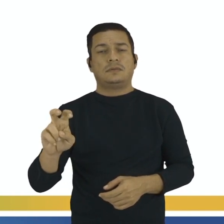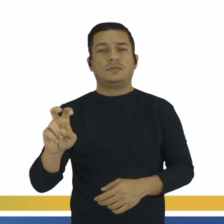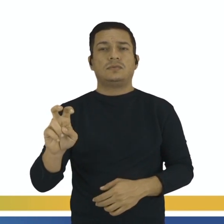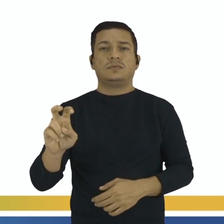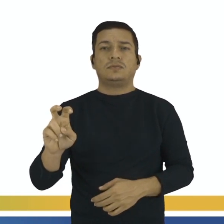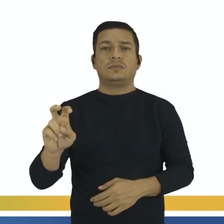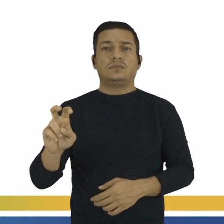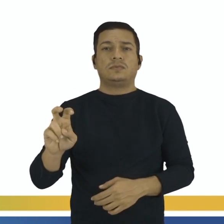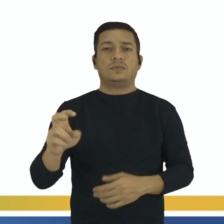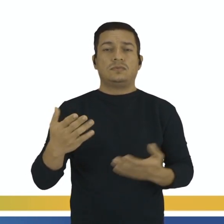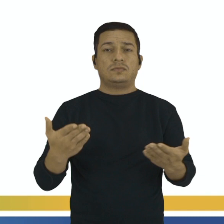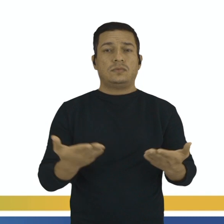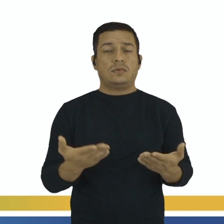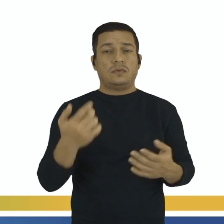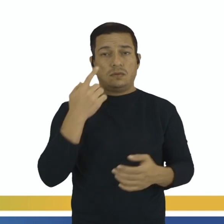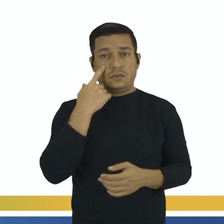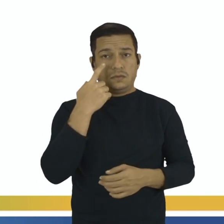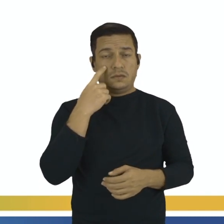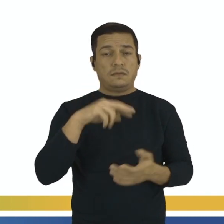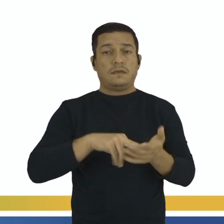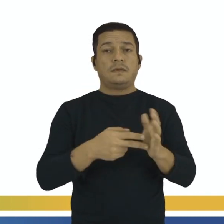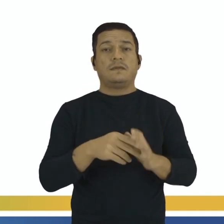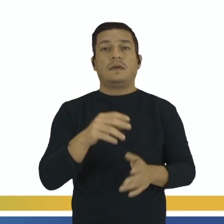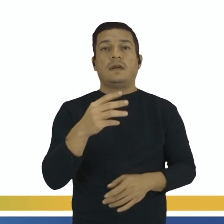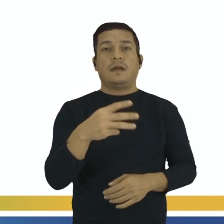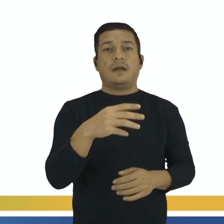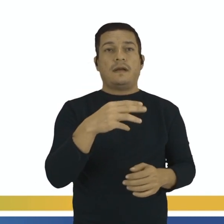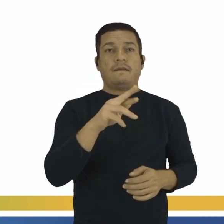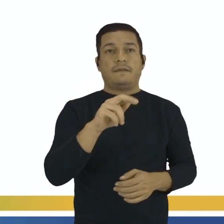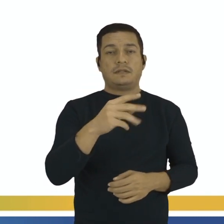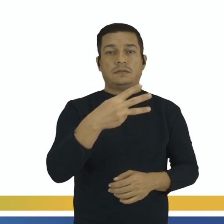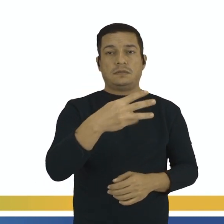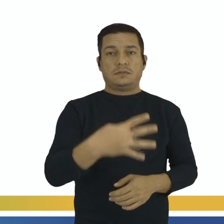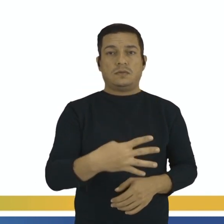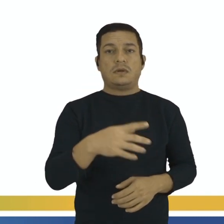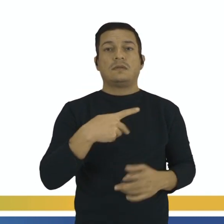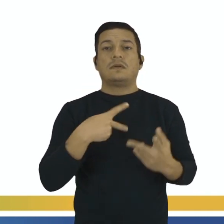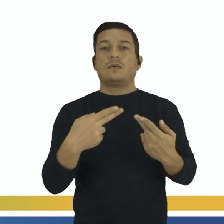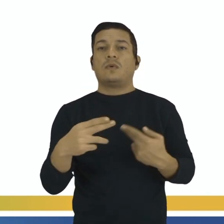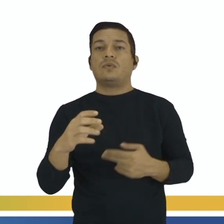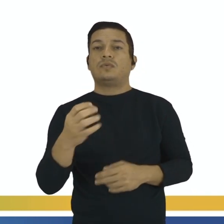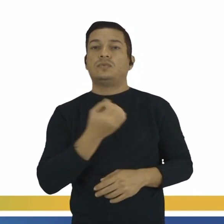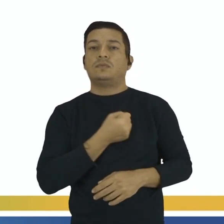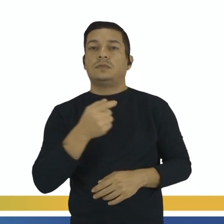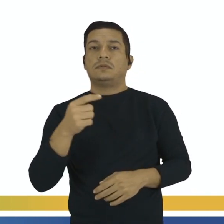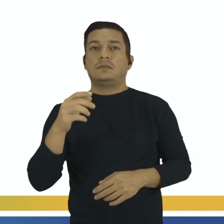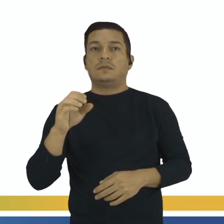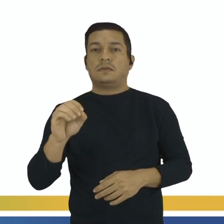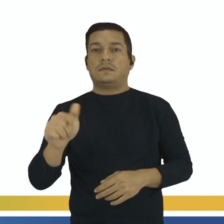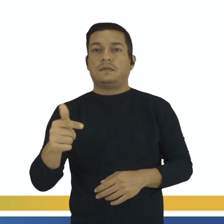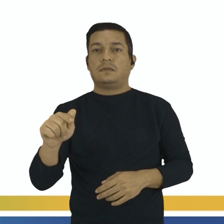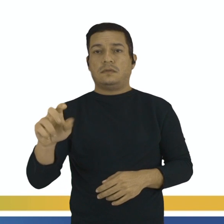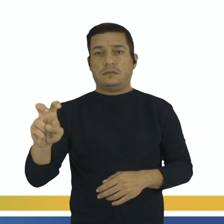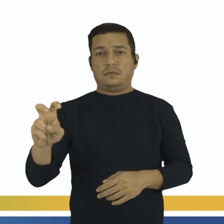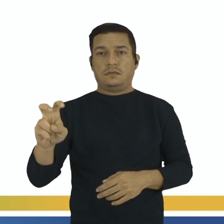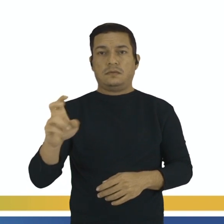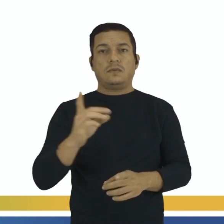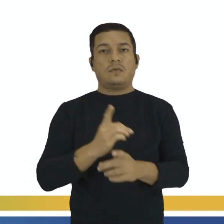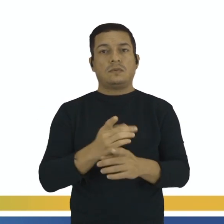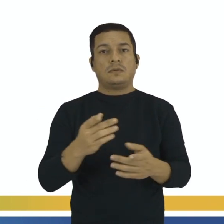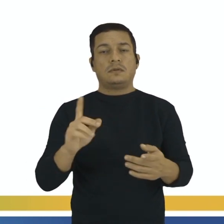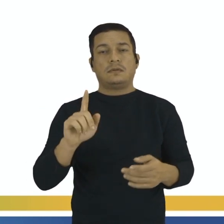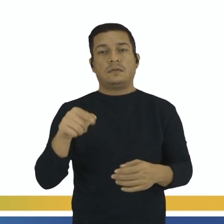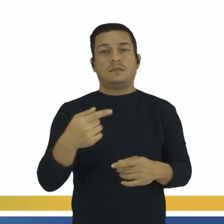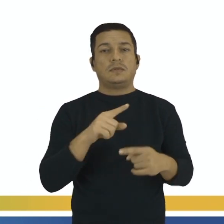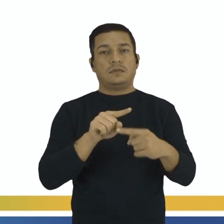0,75. Então, quer dizer que a fração 3/4 é equivalente ao número 75 centésimos, encontrado a